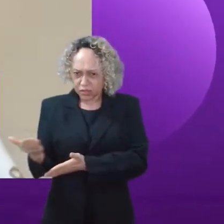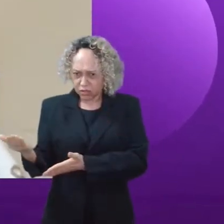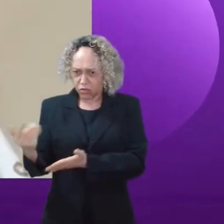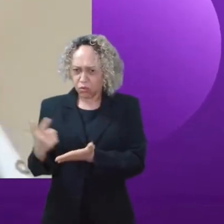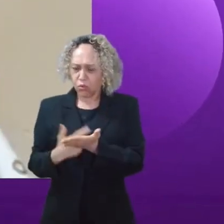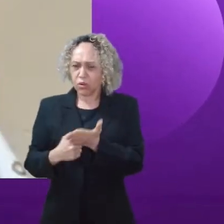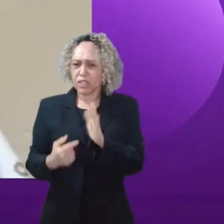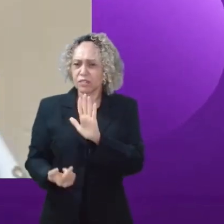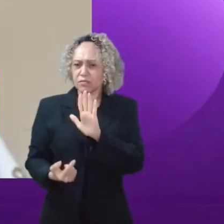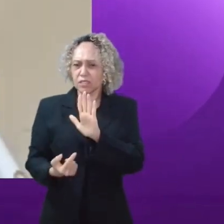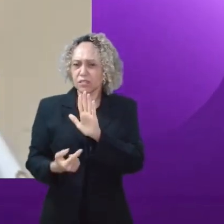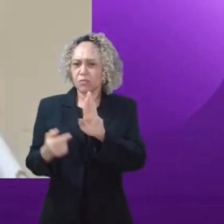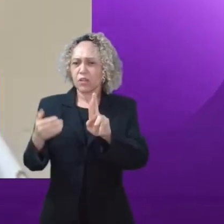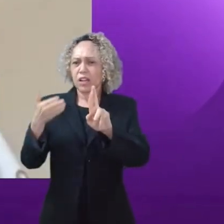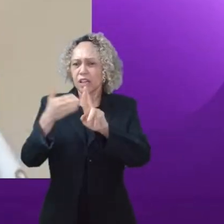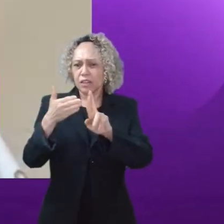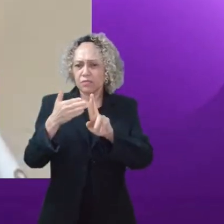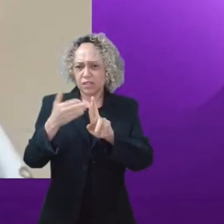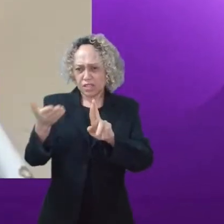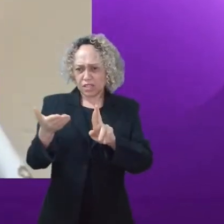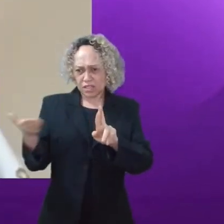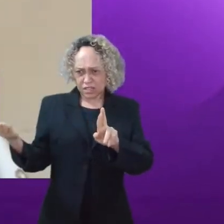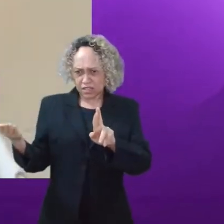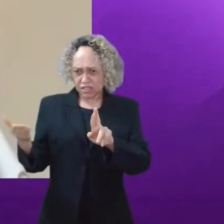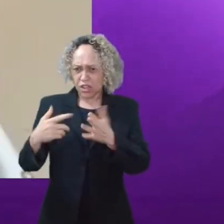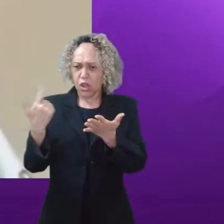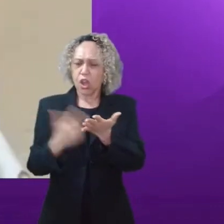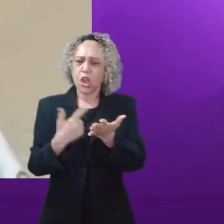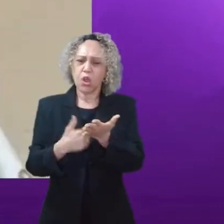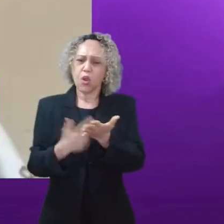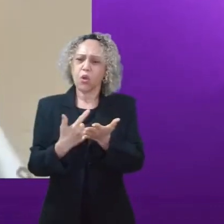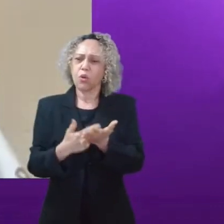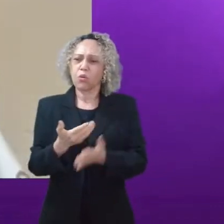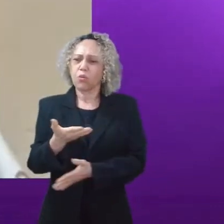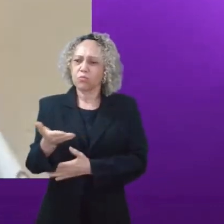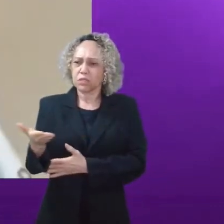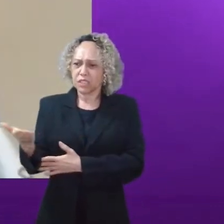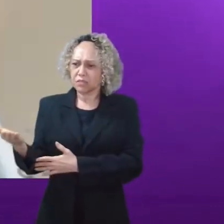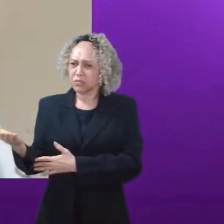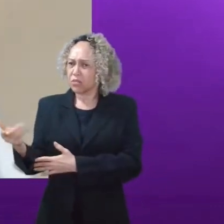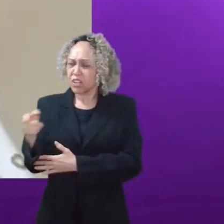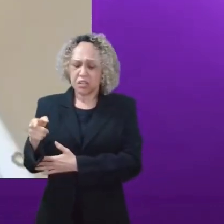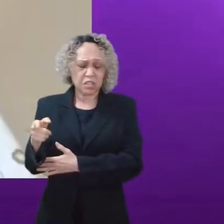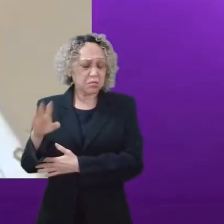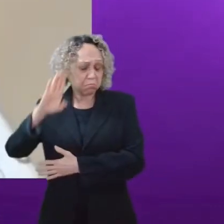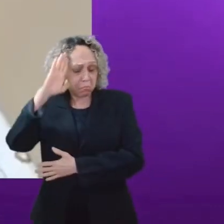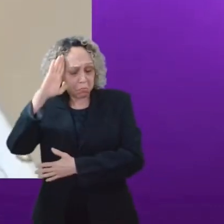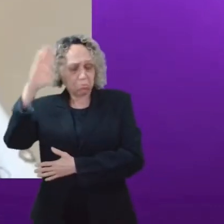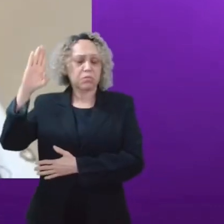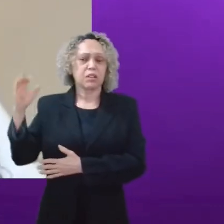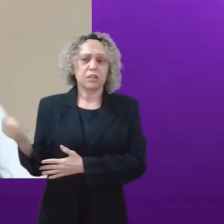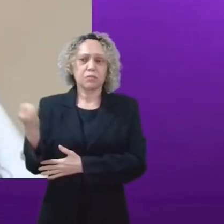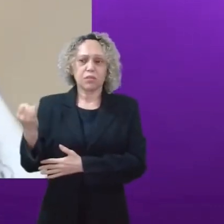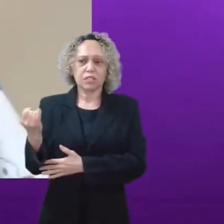do Rômulo Avelar. É o livro que a gente mais considera, eu tenho esse livro, é uma bíblia da produção cultural, e a